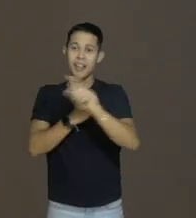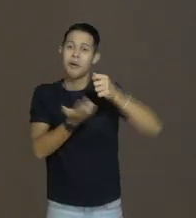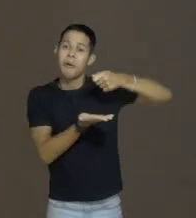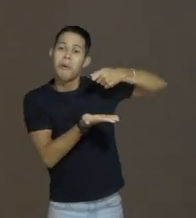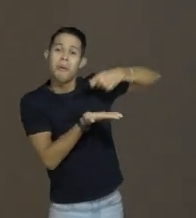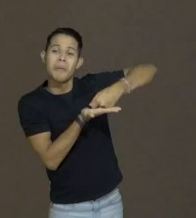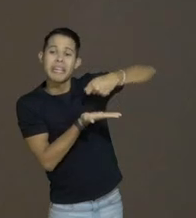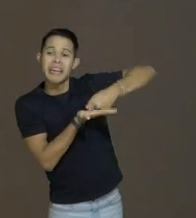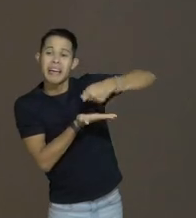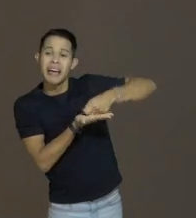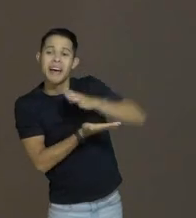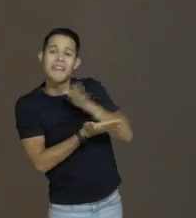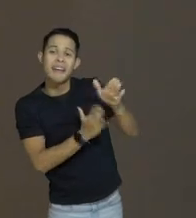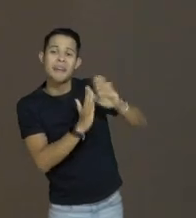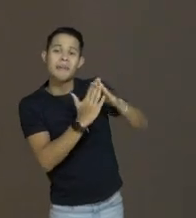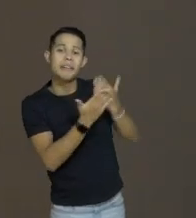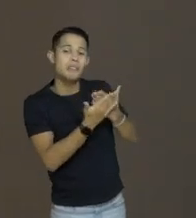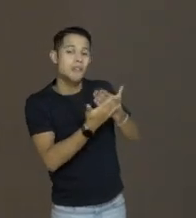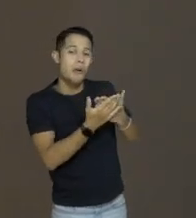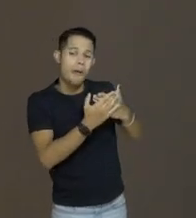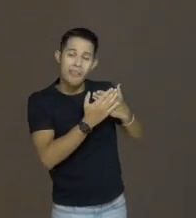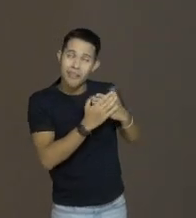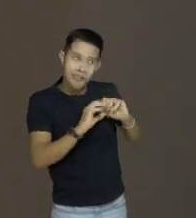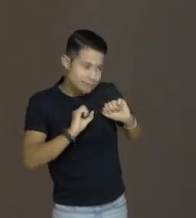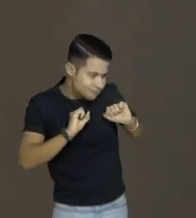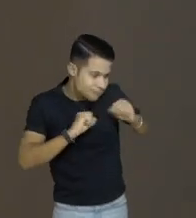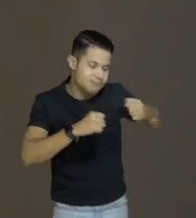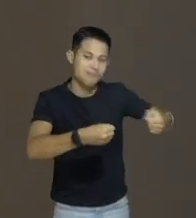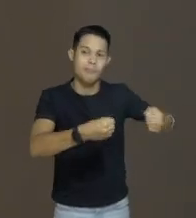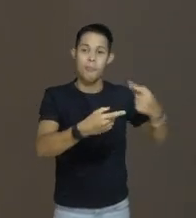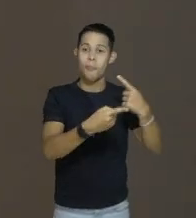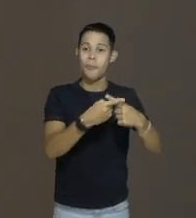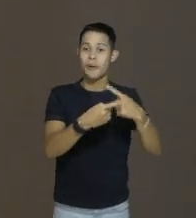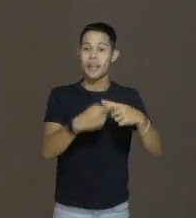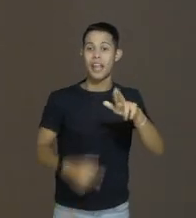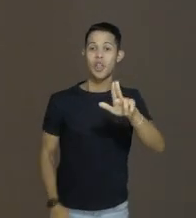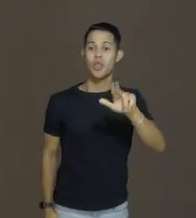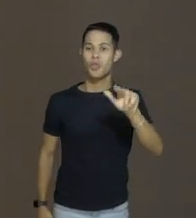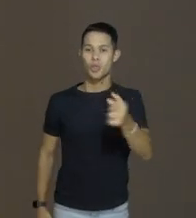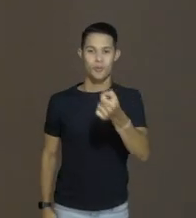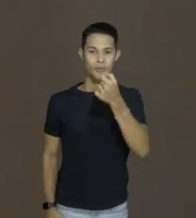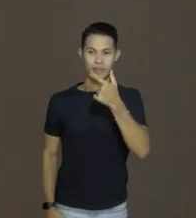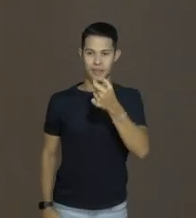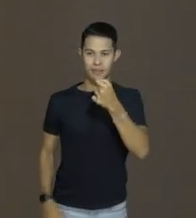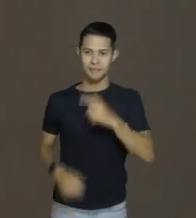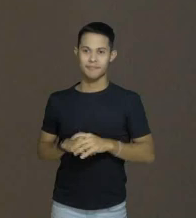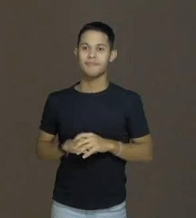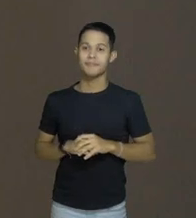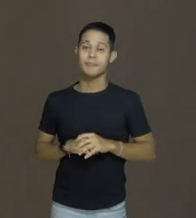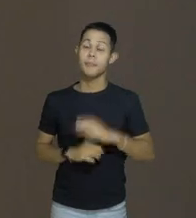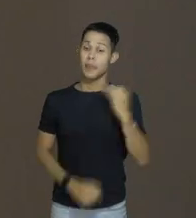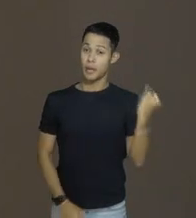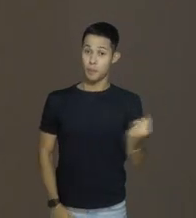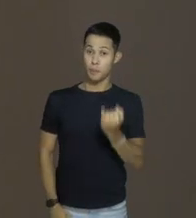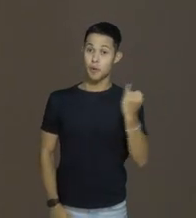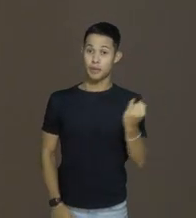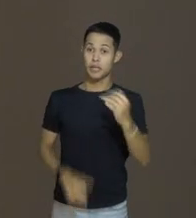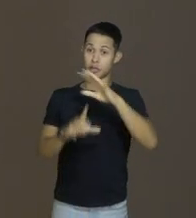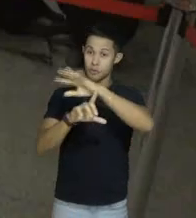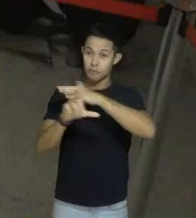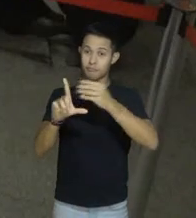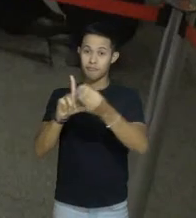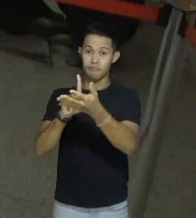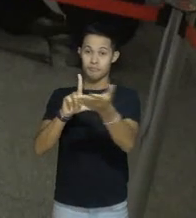medicação, né? Isso é uma coisa importante as pessoas saberem, porque as pessoas têm muito medo dos estimulantes,